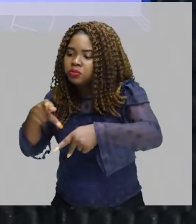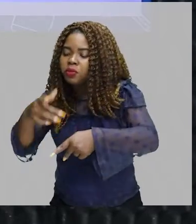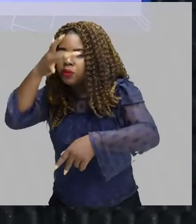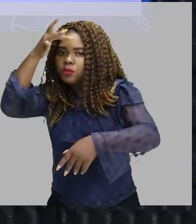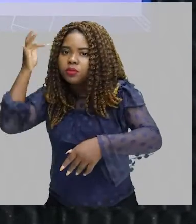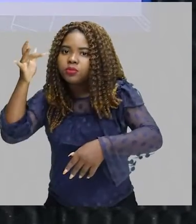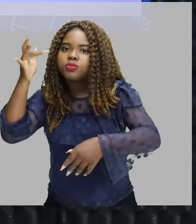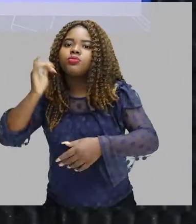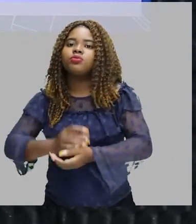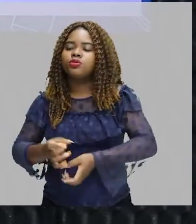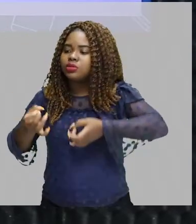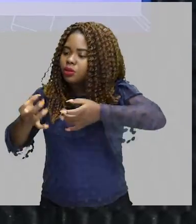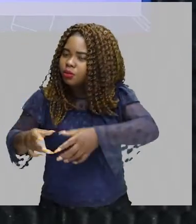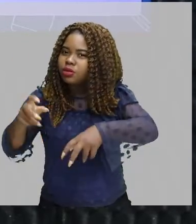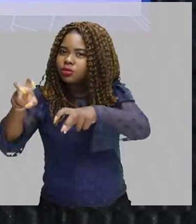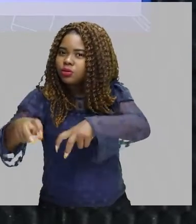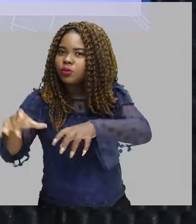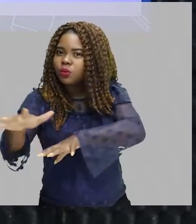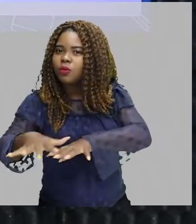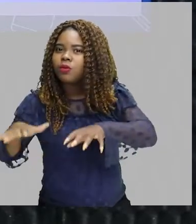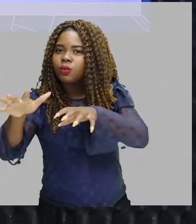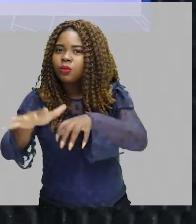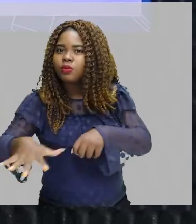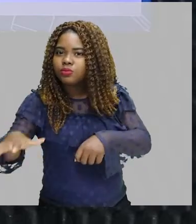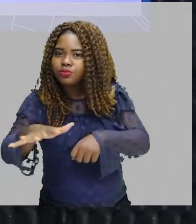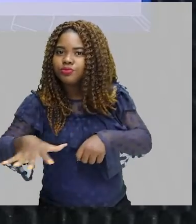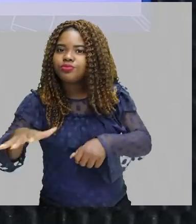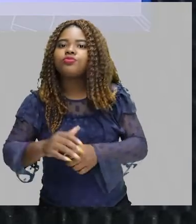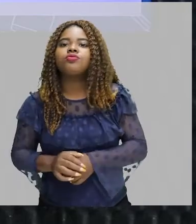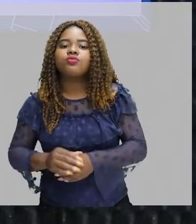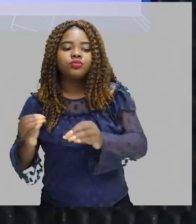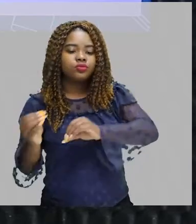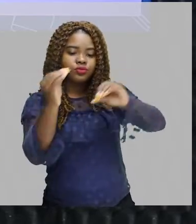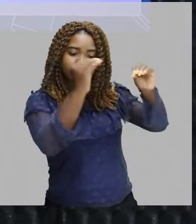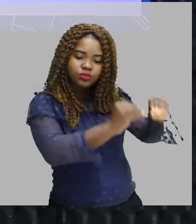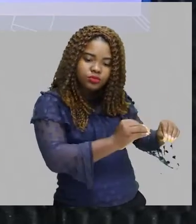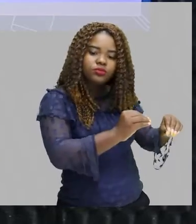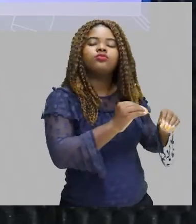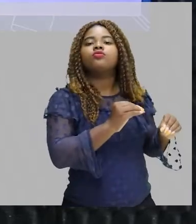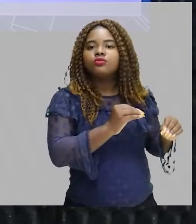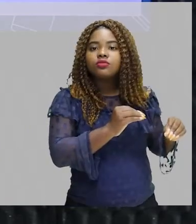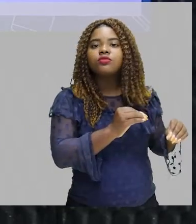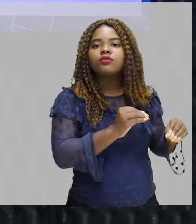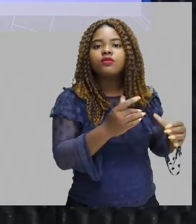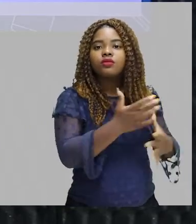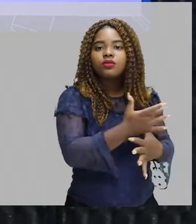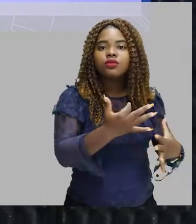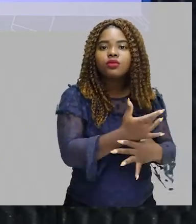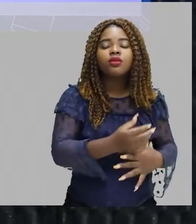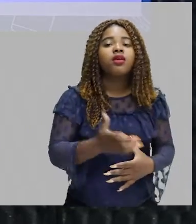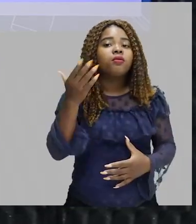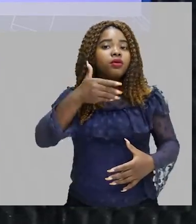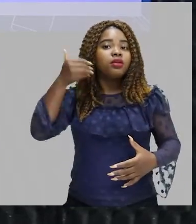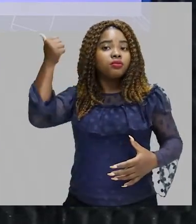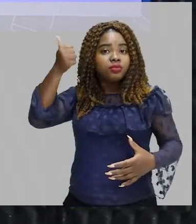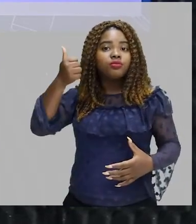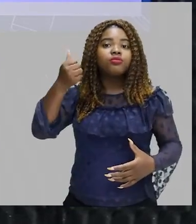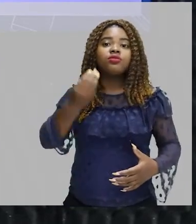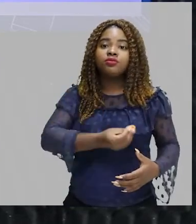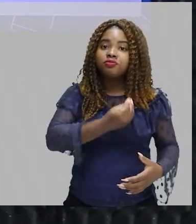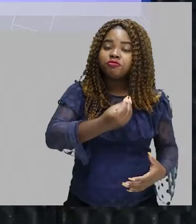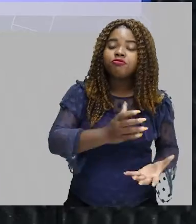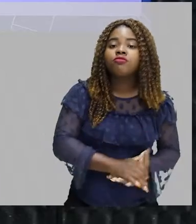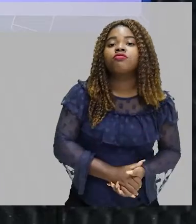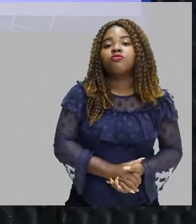variáveis, mas o objetivo central é sempre o mesmo: busca de sobrevivência, melhor qualidade de vida. Quando a gente fala do espaço rural para o